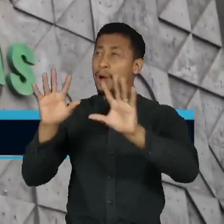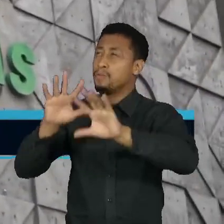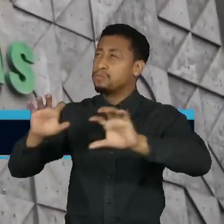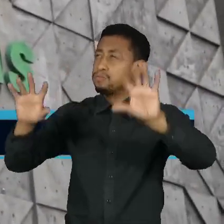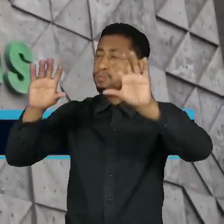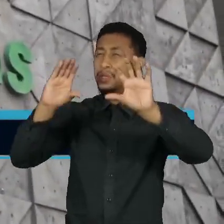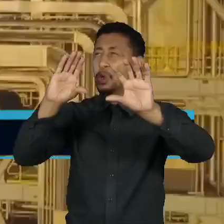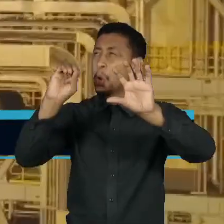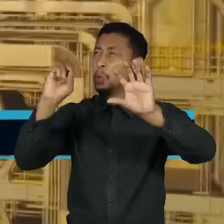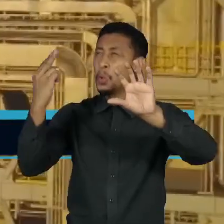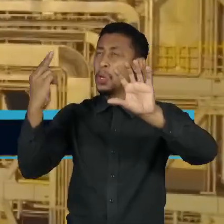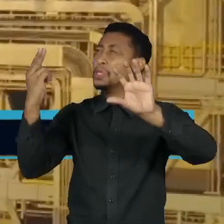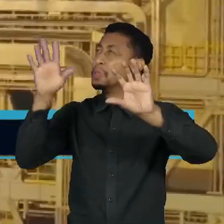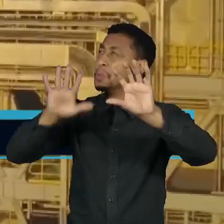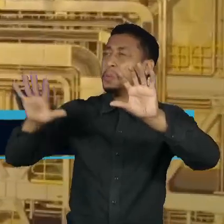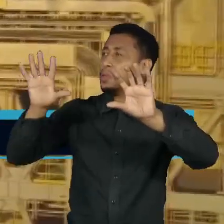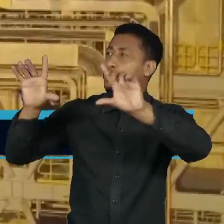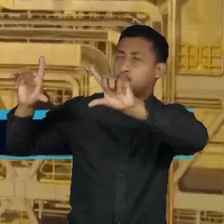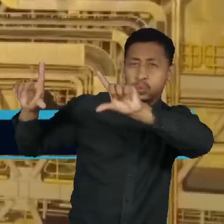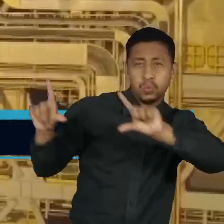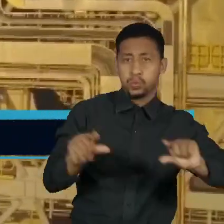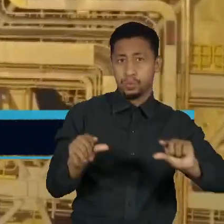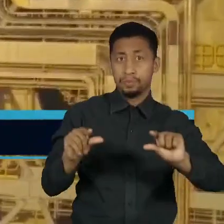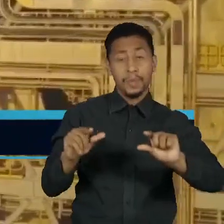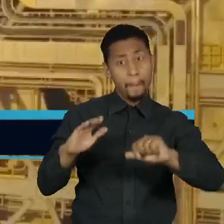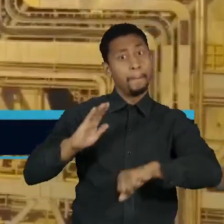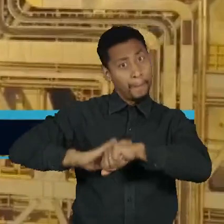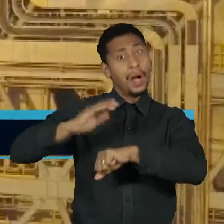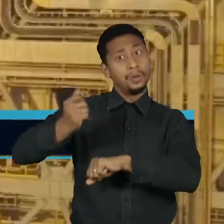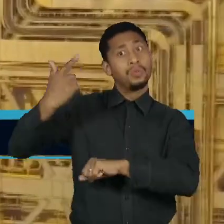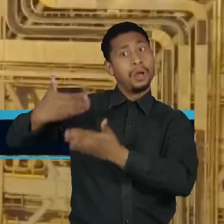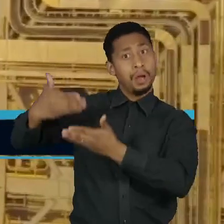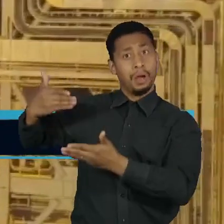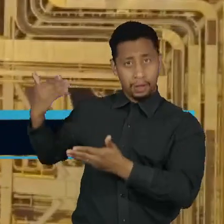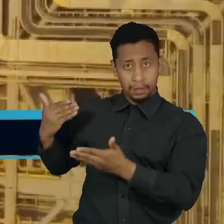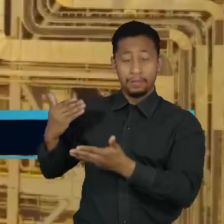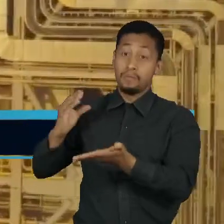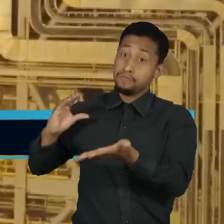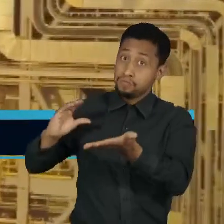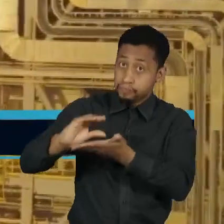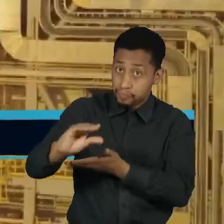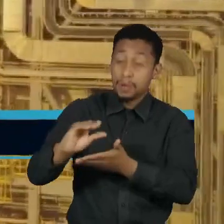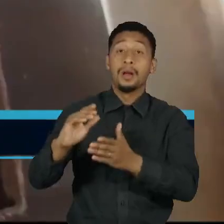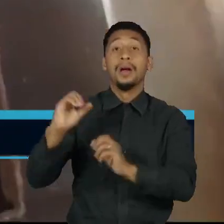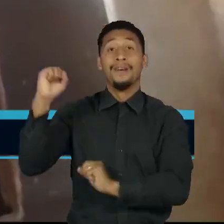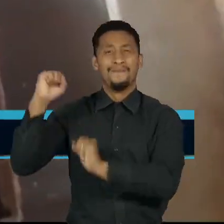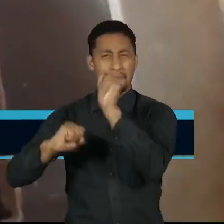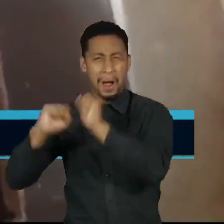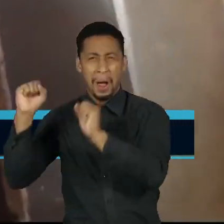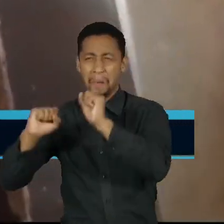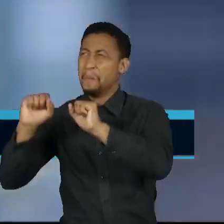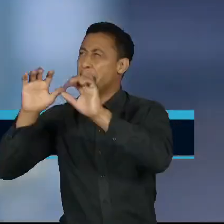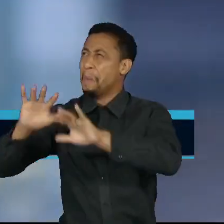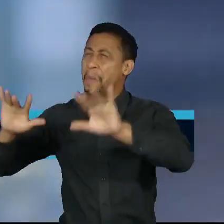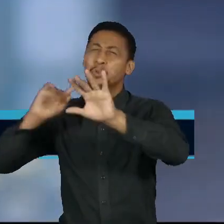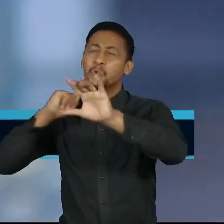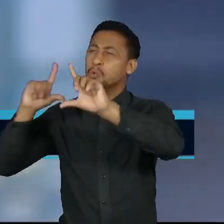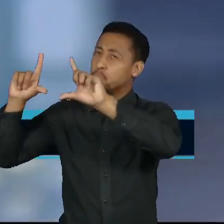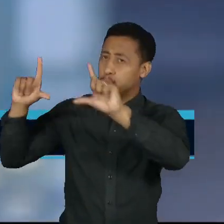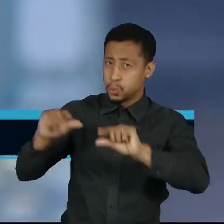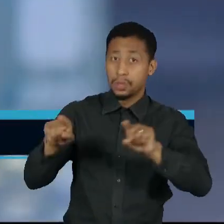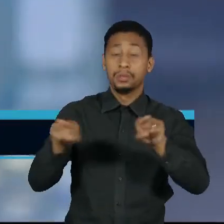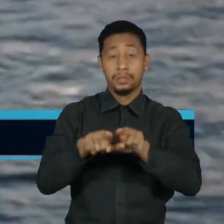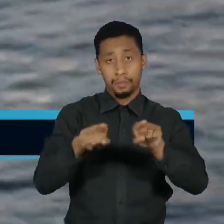previa o plano anterior. Os recursos devem ser aplicados tanto em descarbonização das operações quanto em fontes limpas,